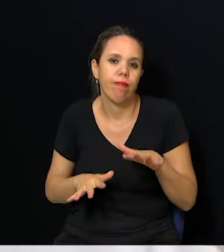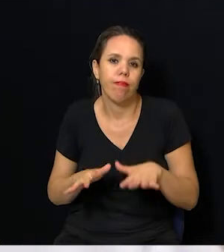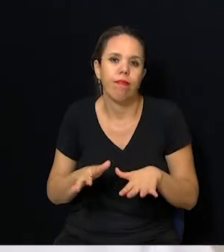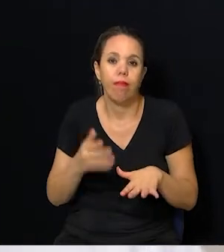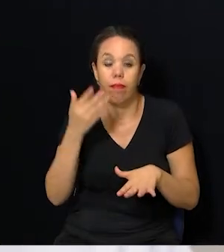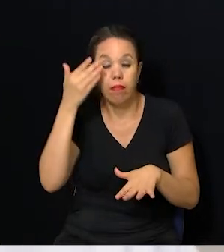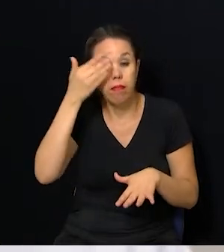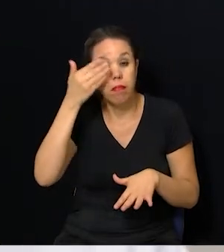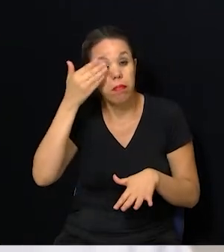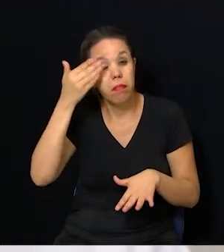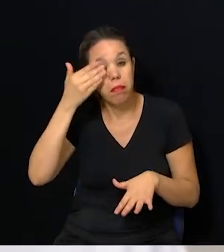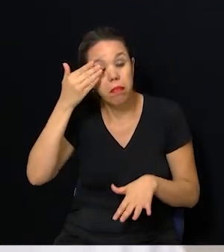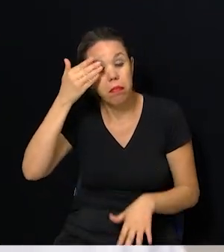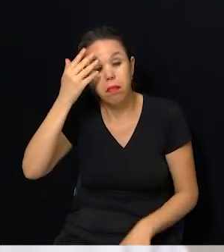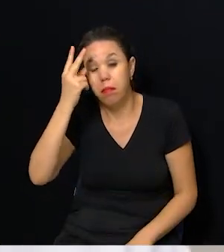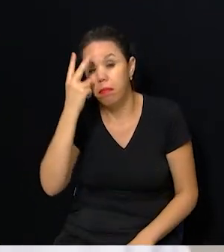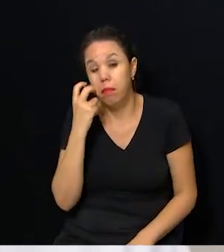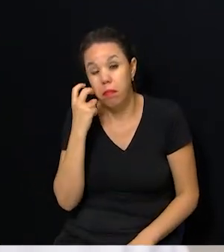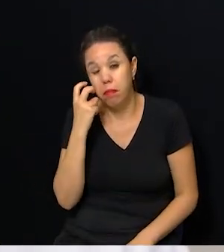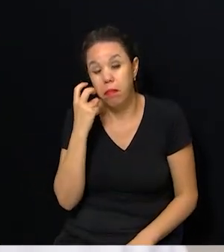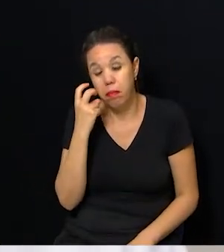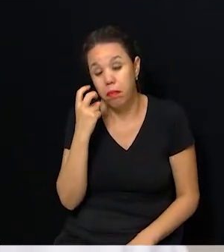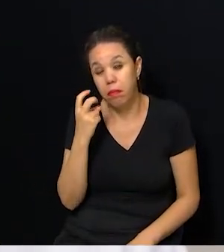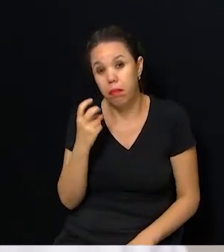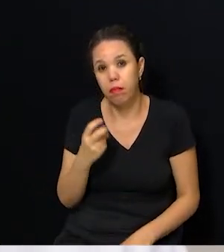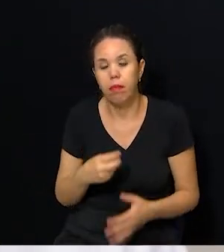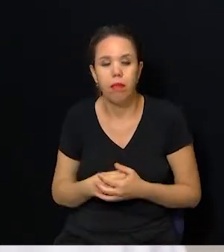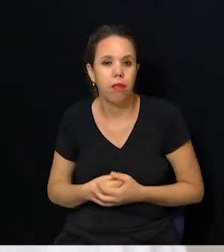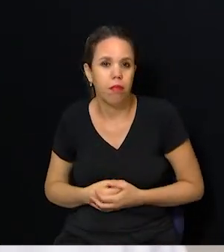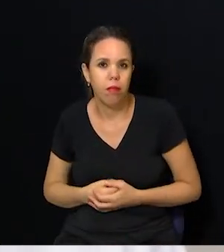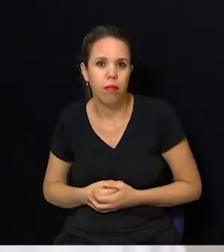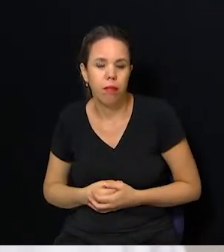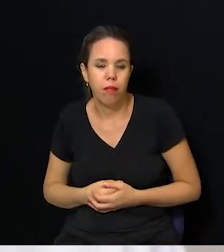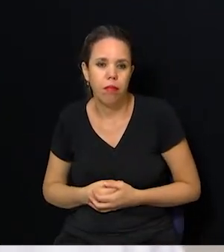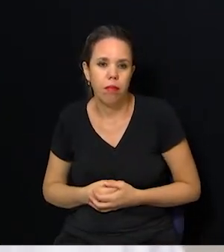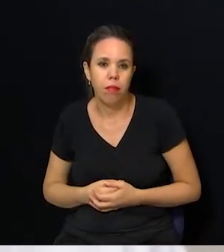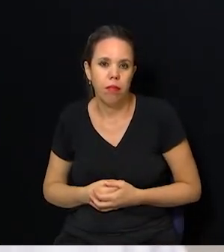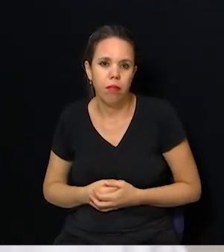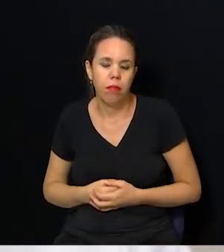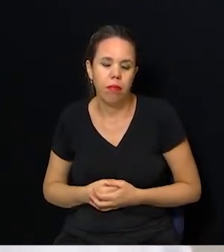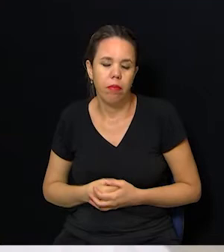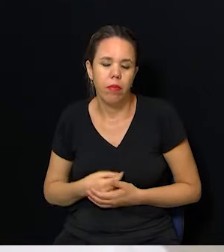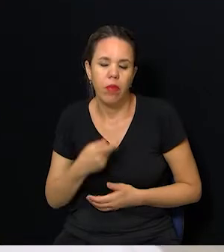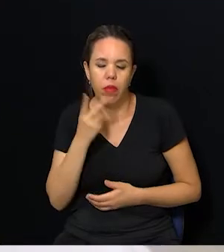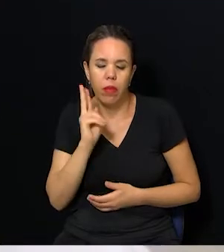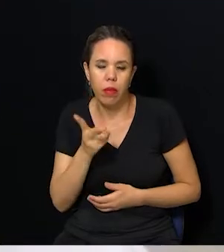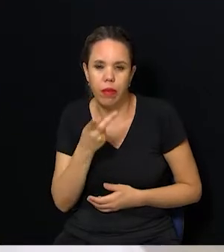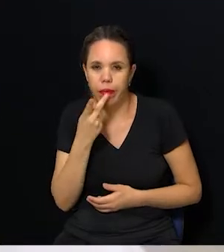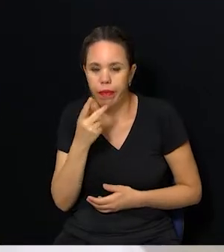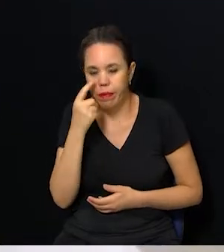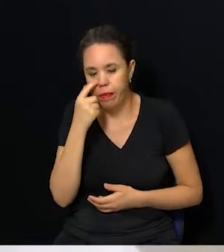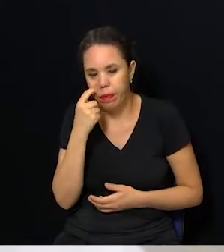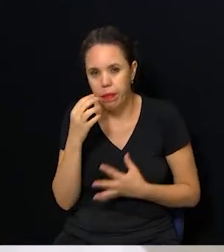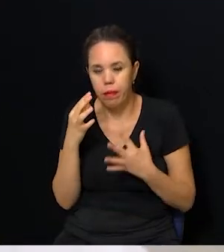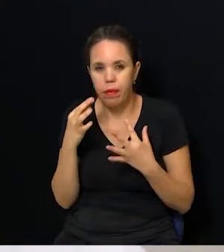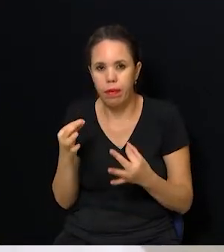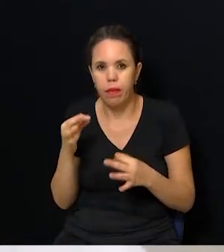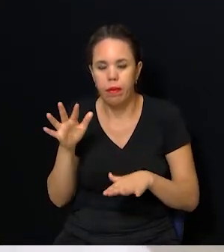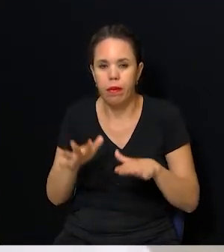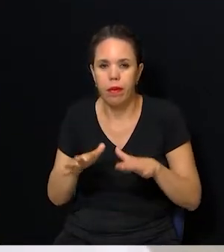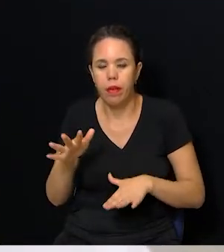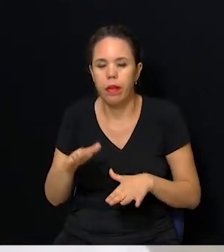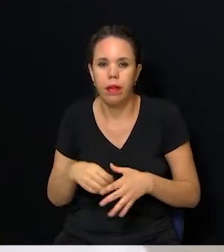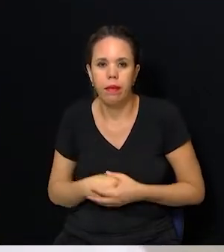fique cega daquele olho, né? Isso é uma coisa que, como eu gosto de chamar a atenção, que